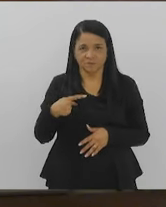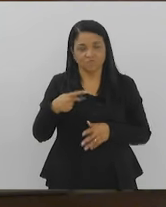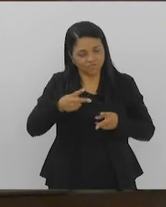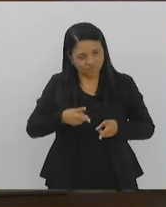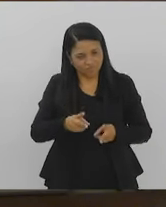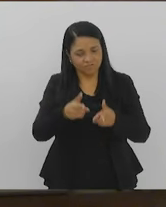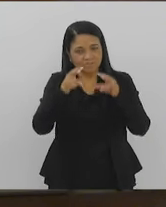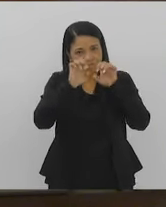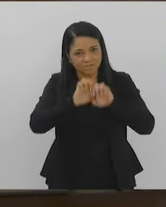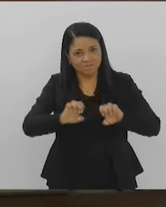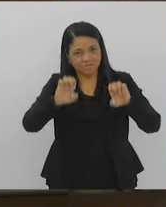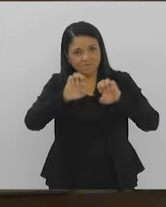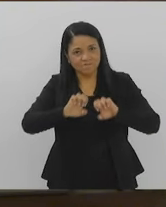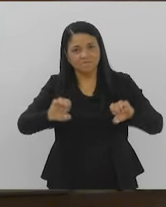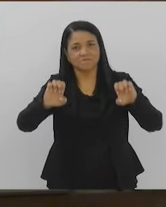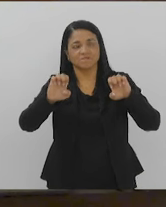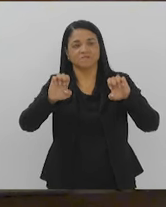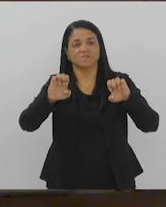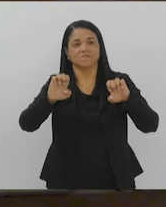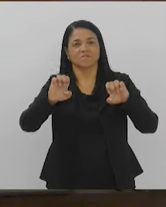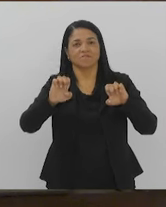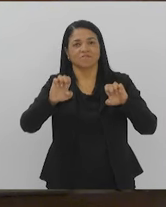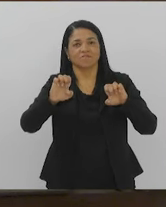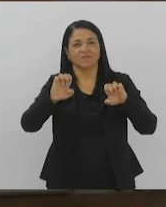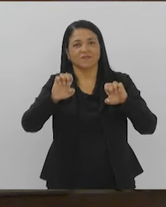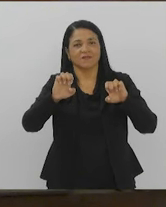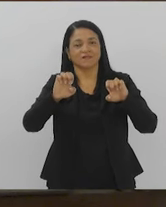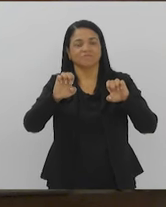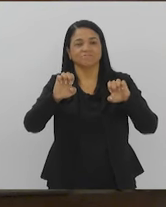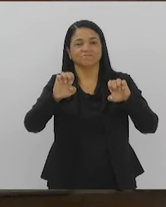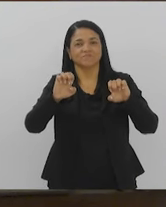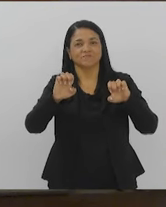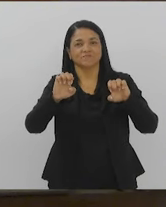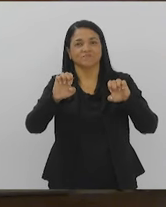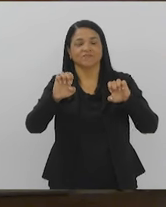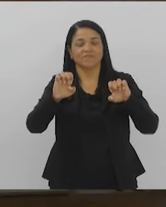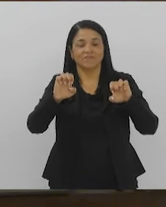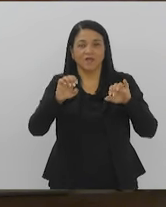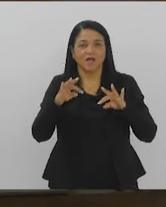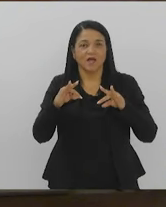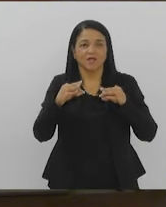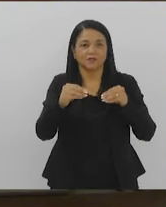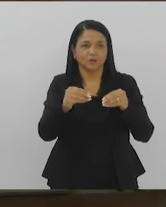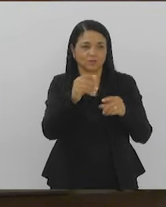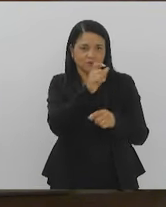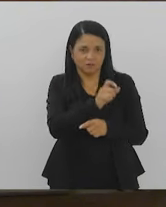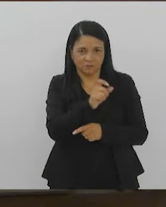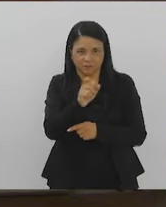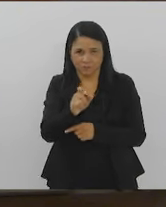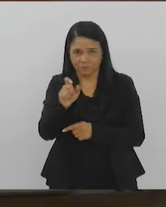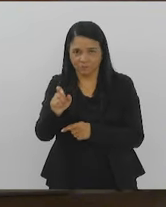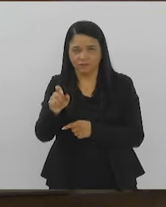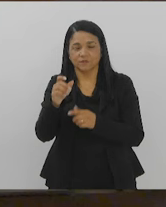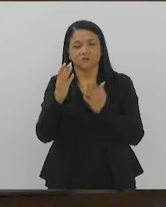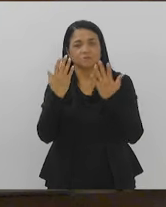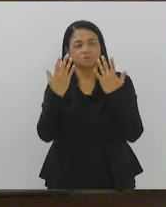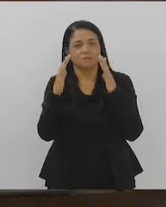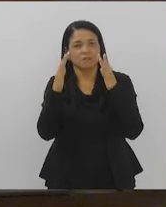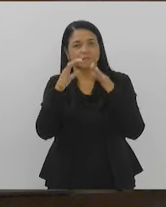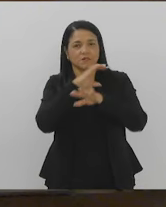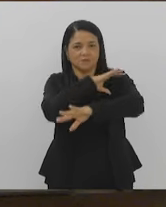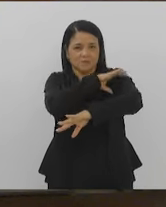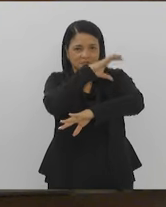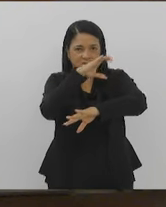frutificando e levando a mensagem do Evangelho a toda a criatura. Parabéns à nossa Assembleia de